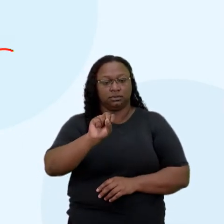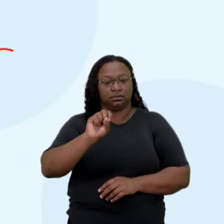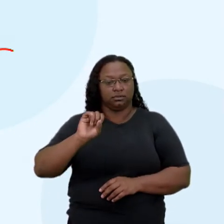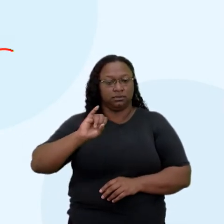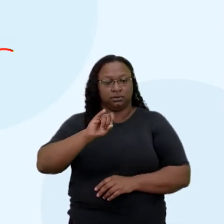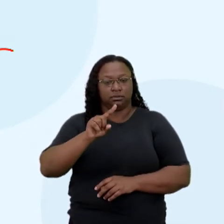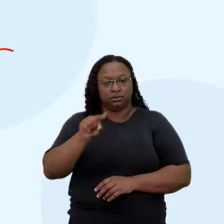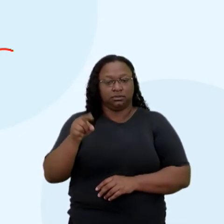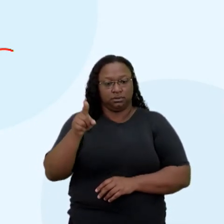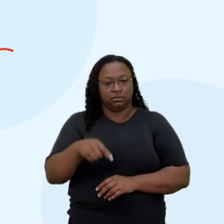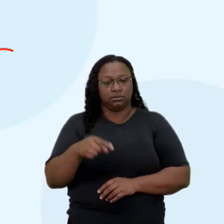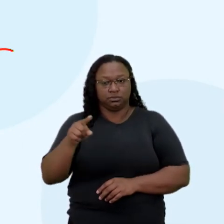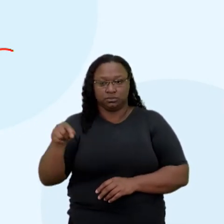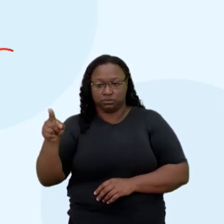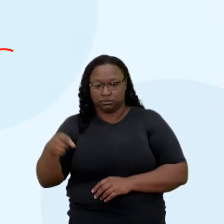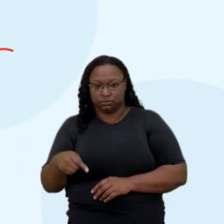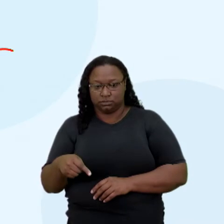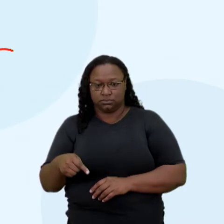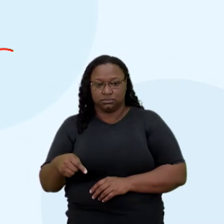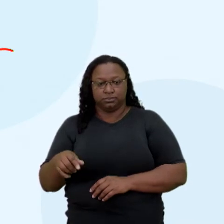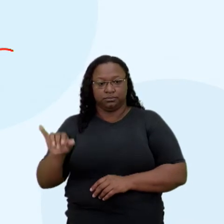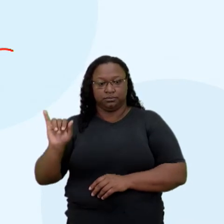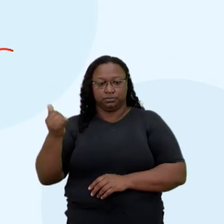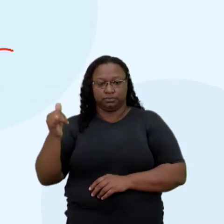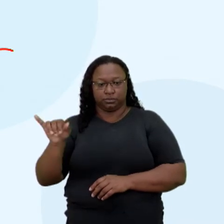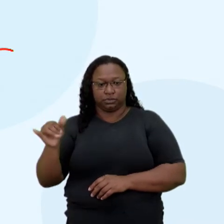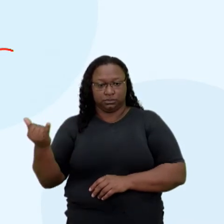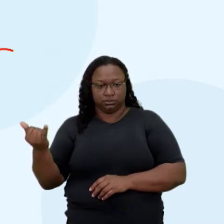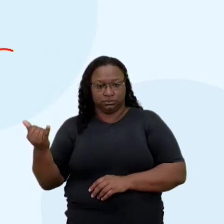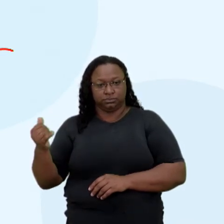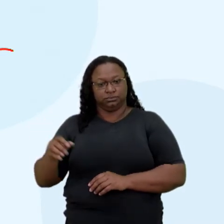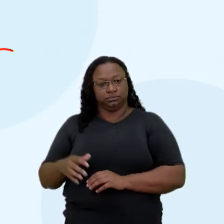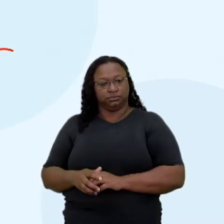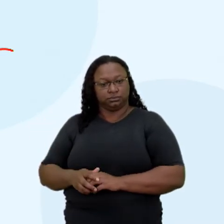processo se repete, ele é rigorosamente igual ao do x.